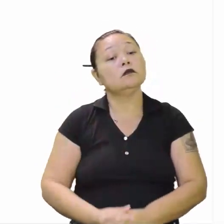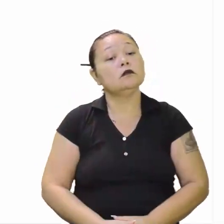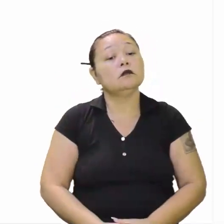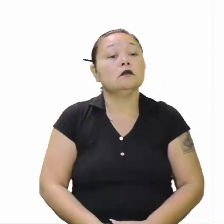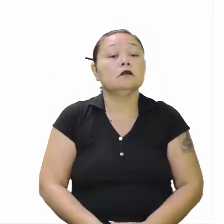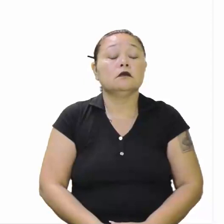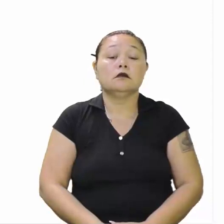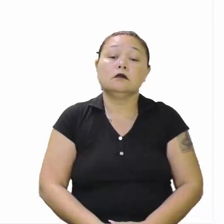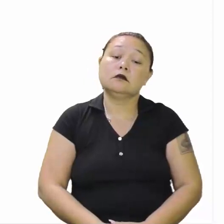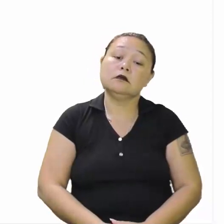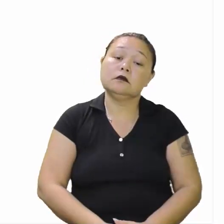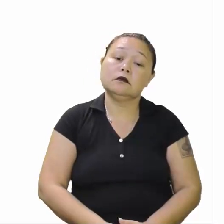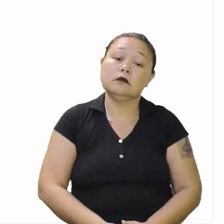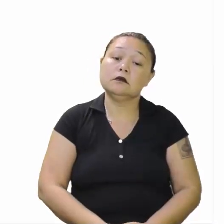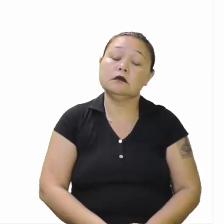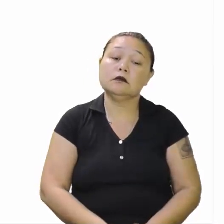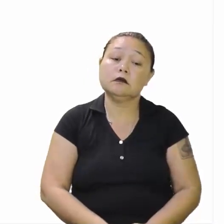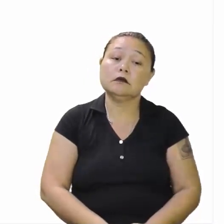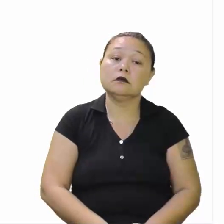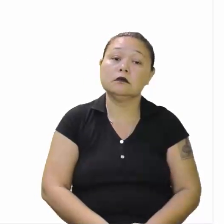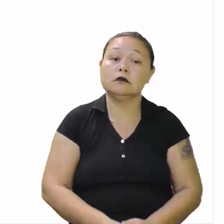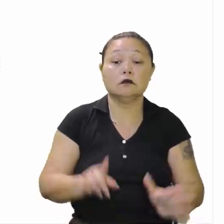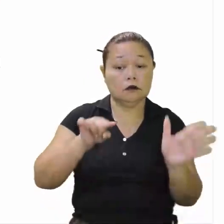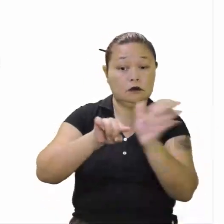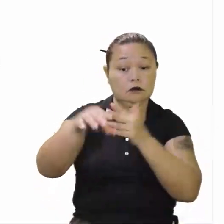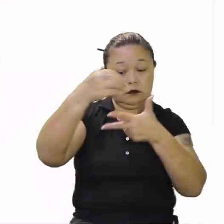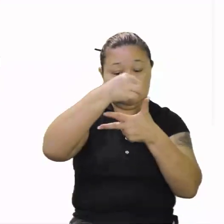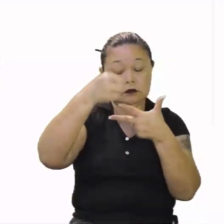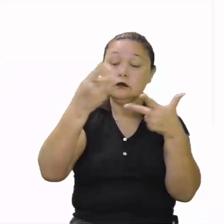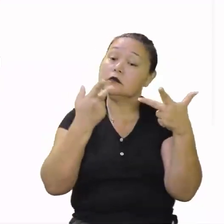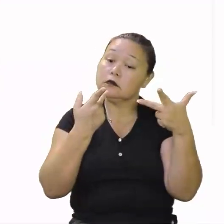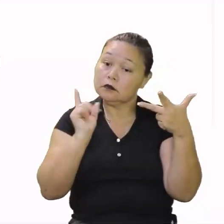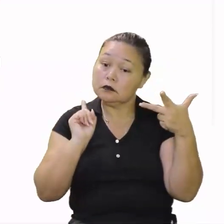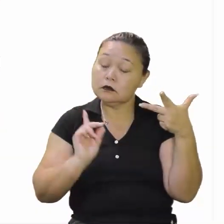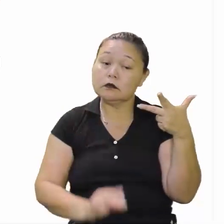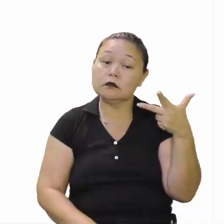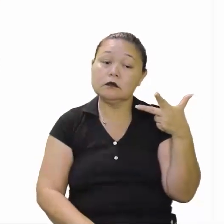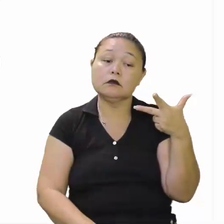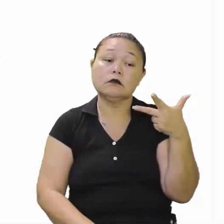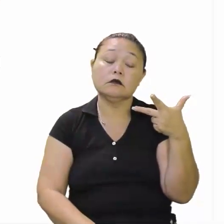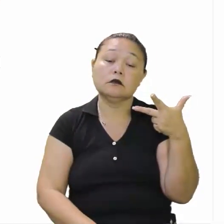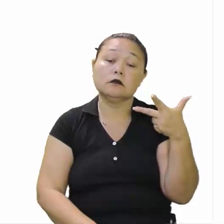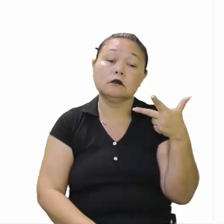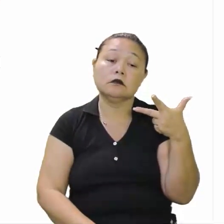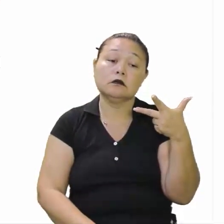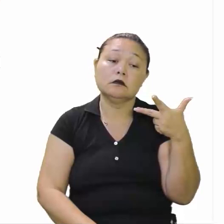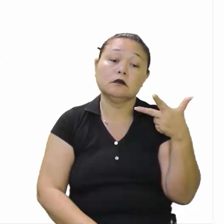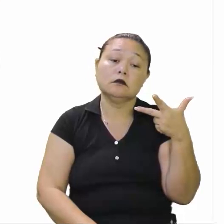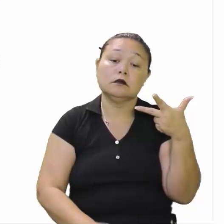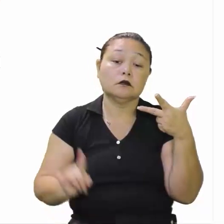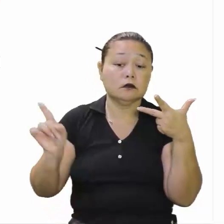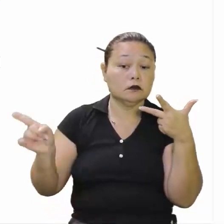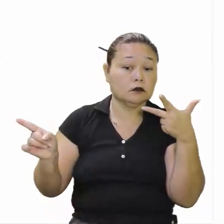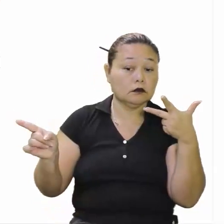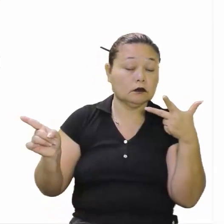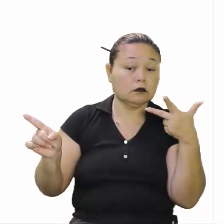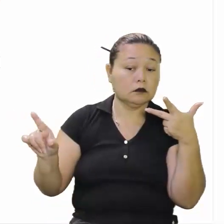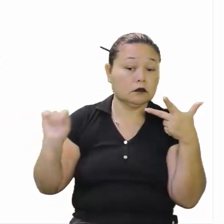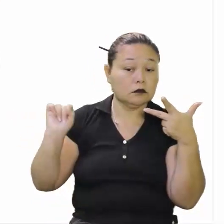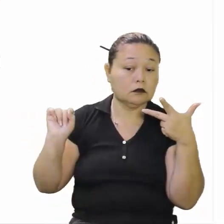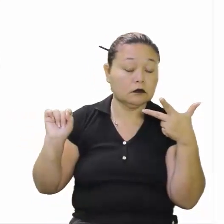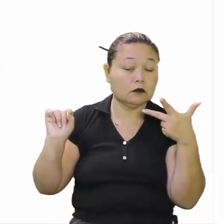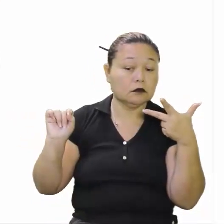é sobre a questão do Enem que eu falei, sobre a geração de monóxido de carbono, tá bom?